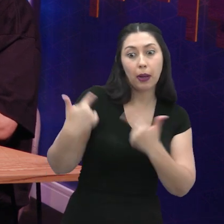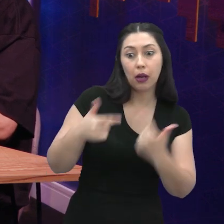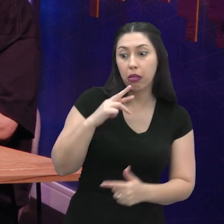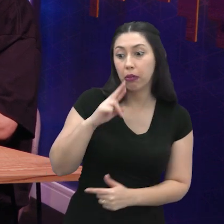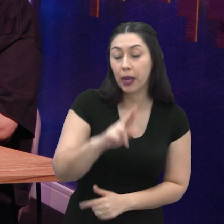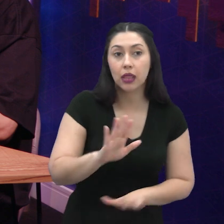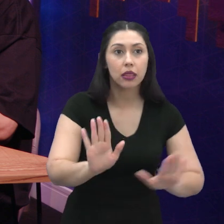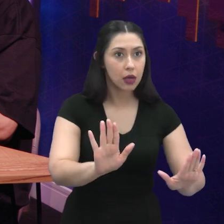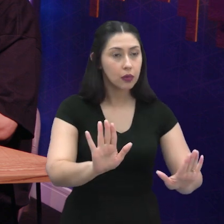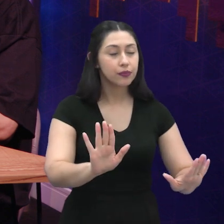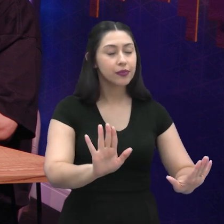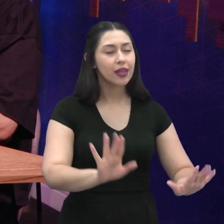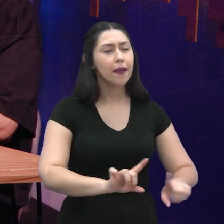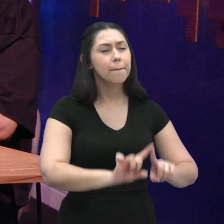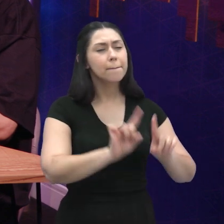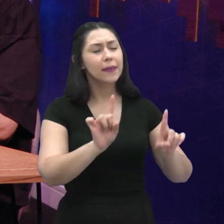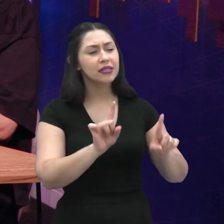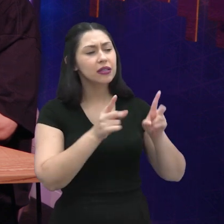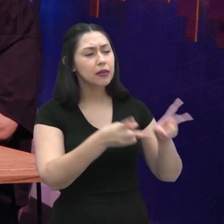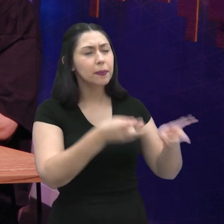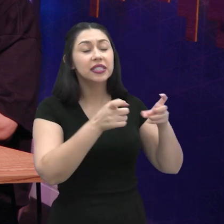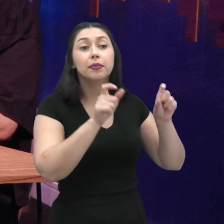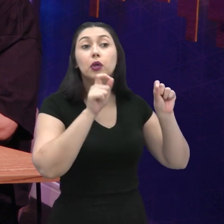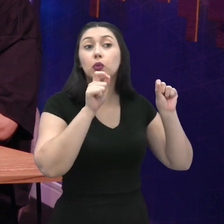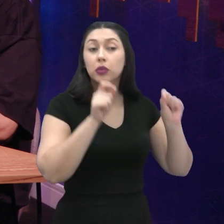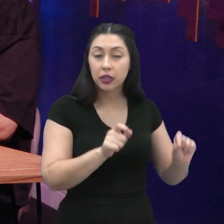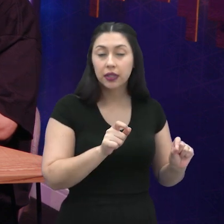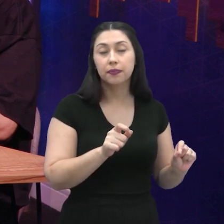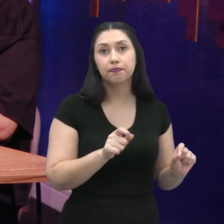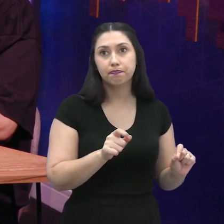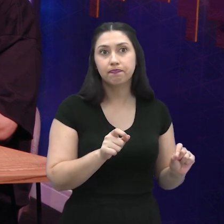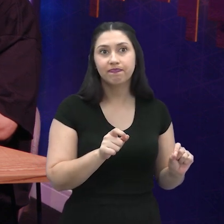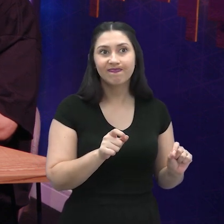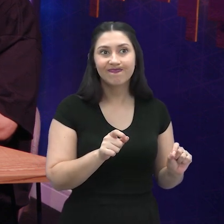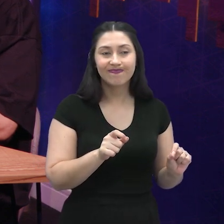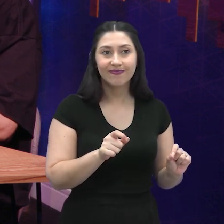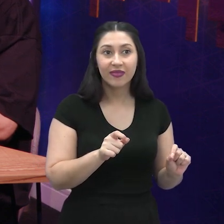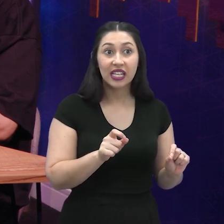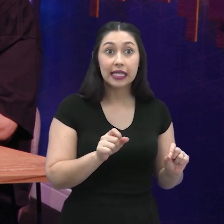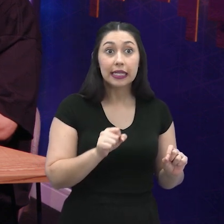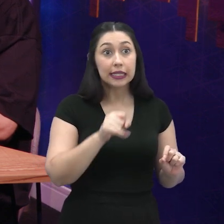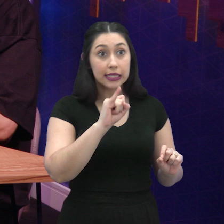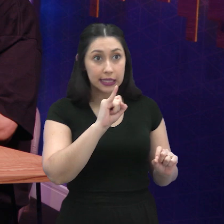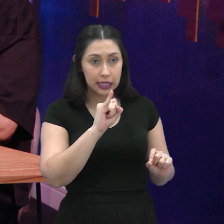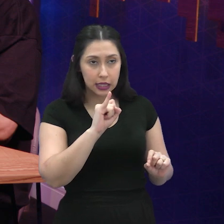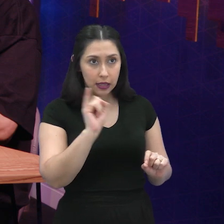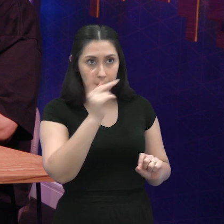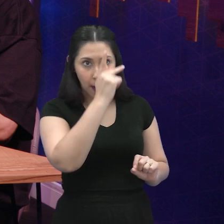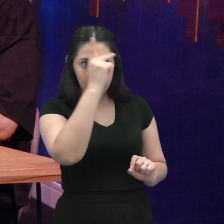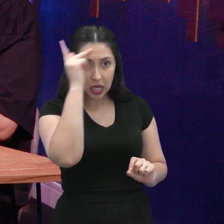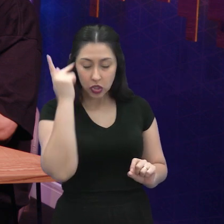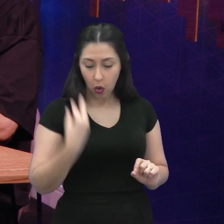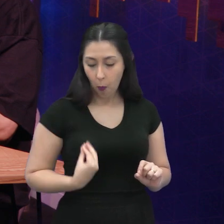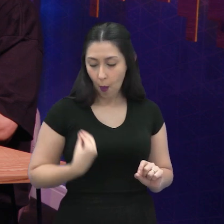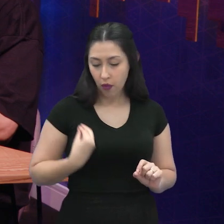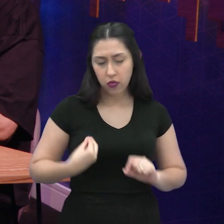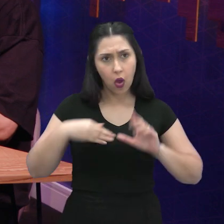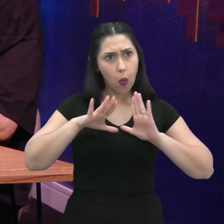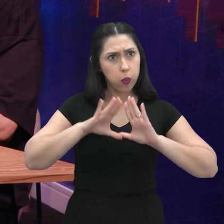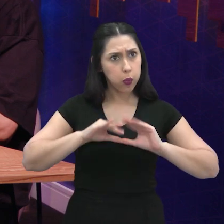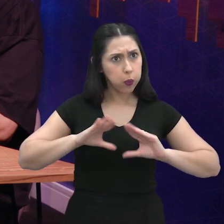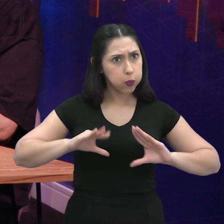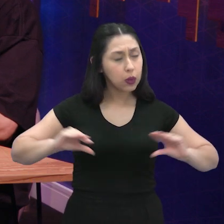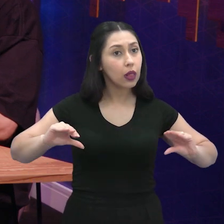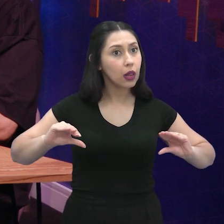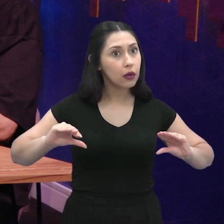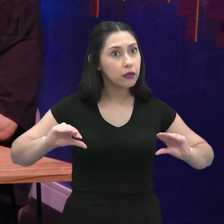de apenas resultado. E na verdade o que eles vêm notando é que valorizar o bem-estar, né, dar atenção